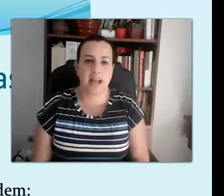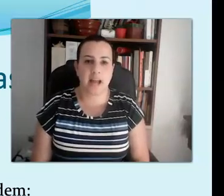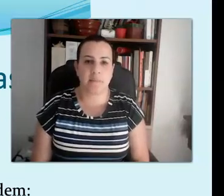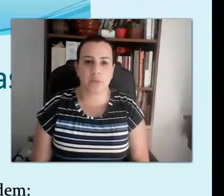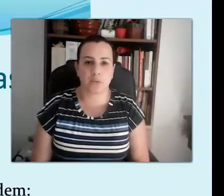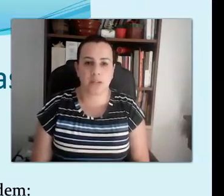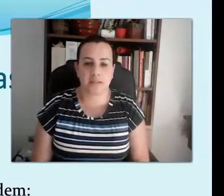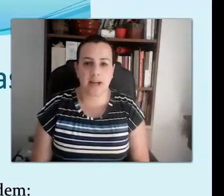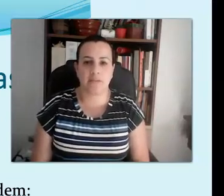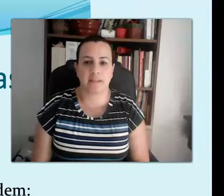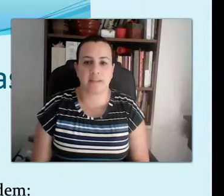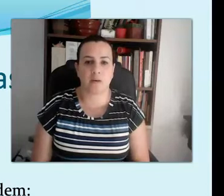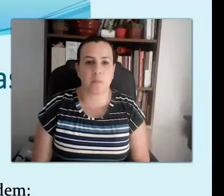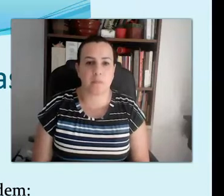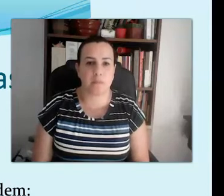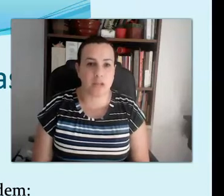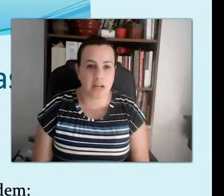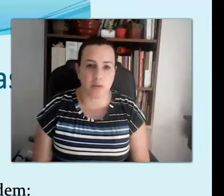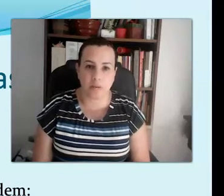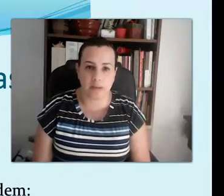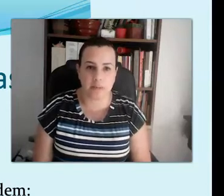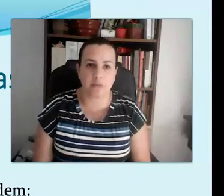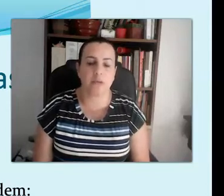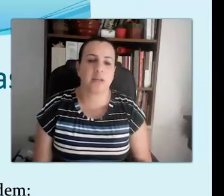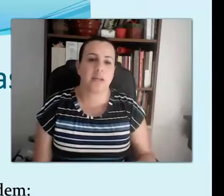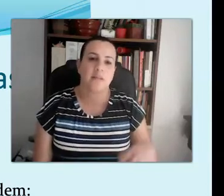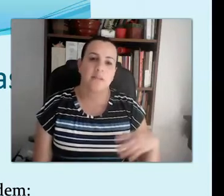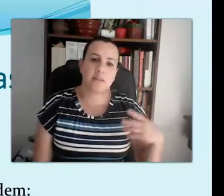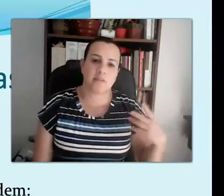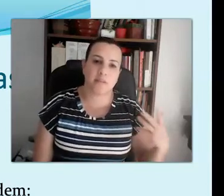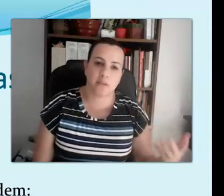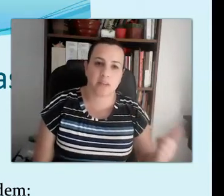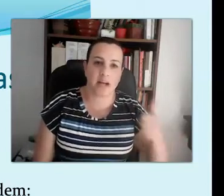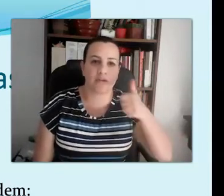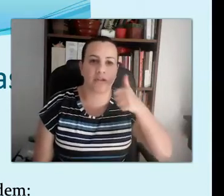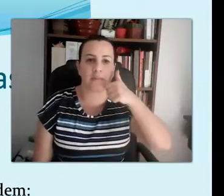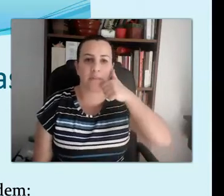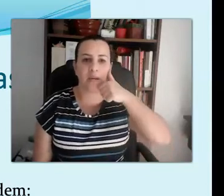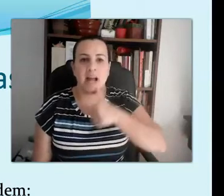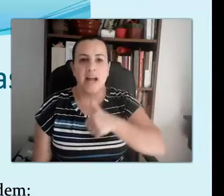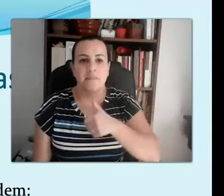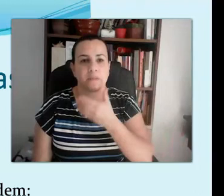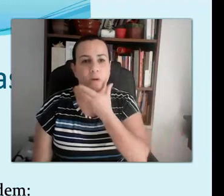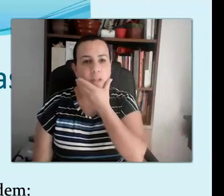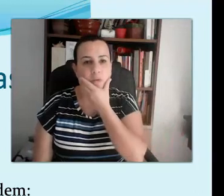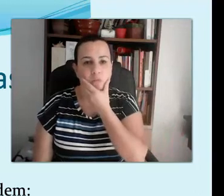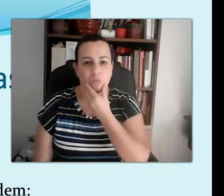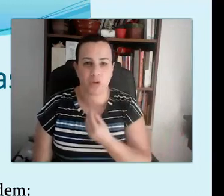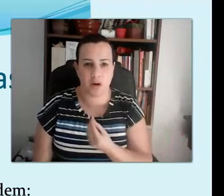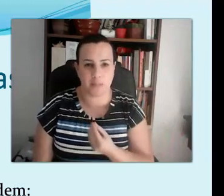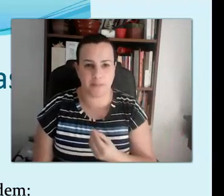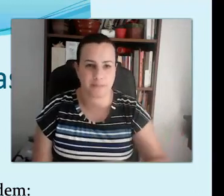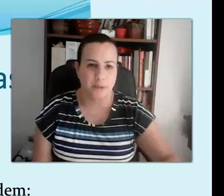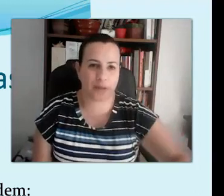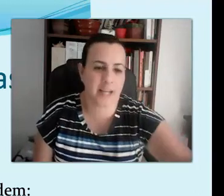você quer utilizar a flexão de gênero, por exemplo, você vai fazer o sinal de mulher ou então